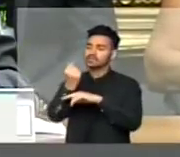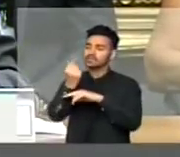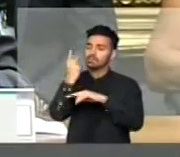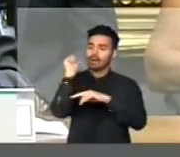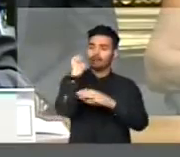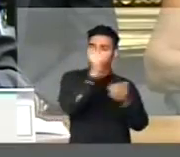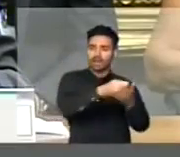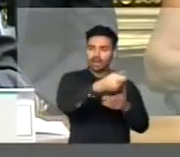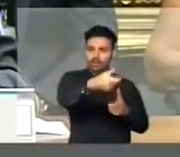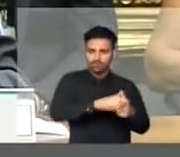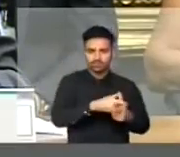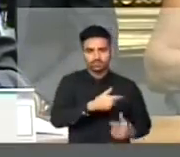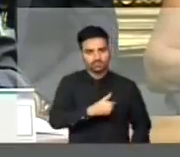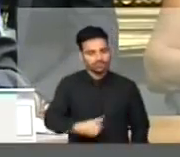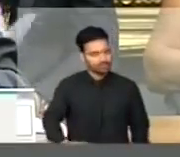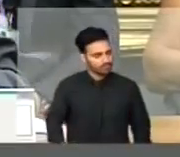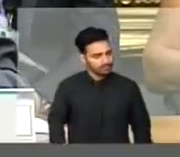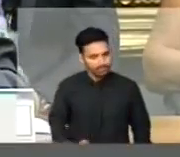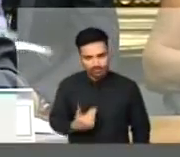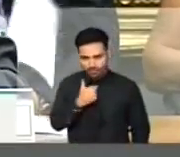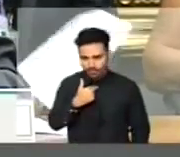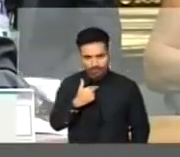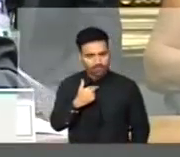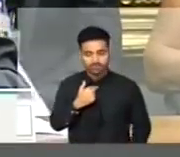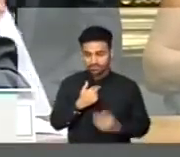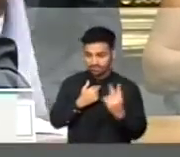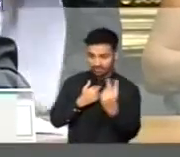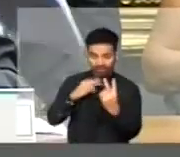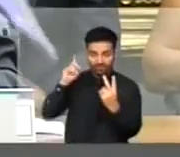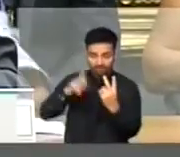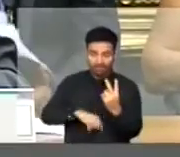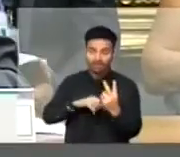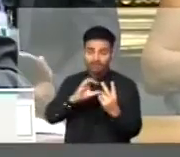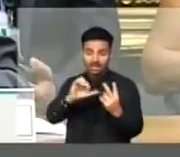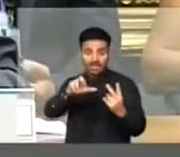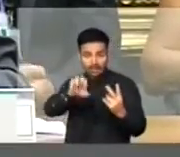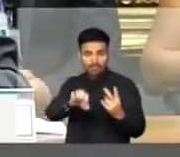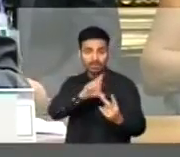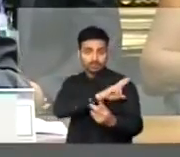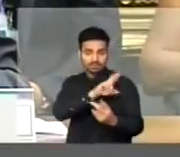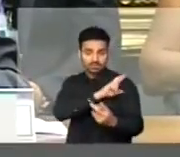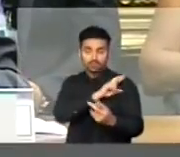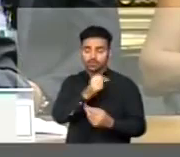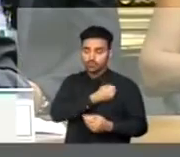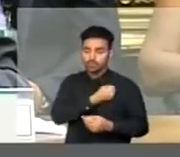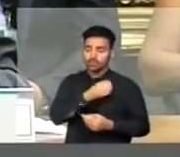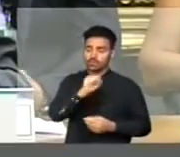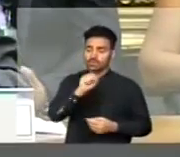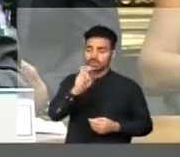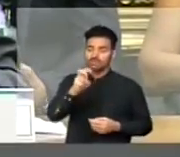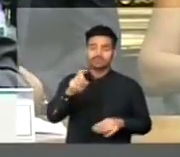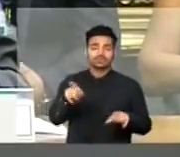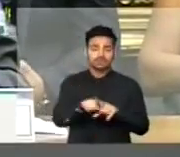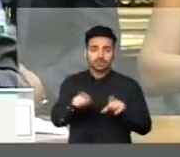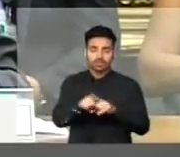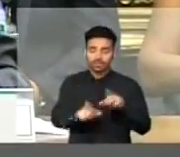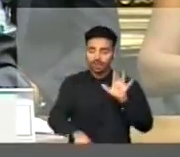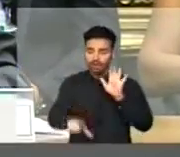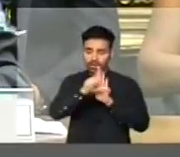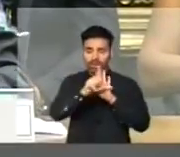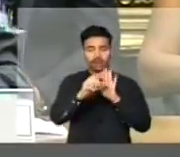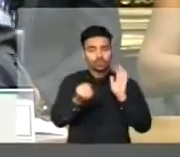governo. Ambos crimes de responsabilidade, conforme consta na Constituição, artigo 85, e da Lei